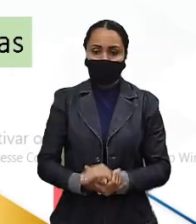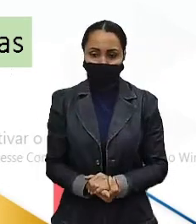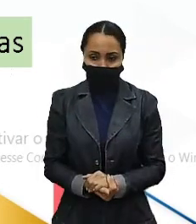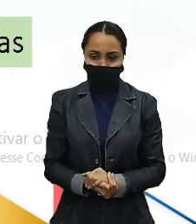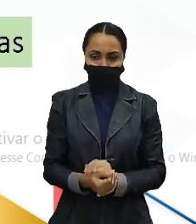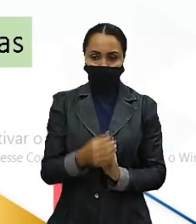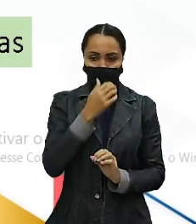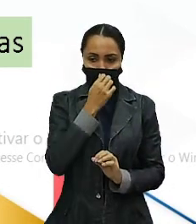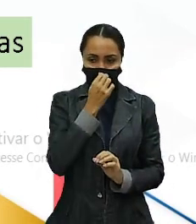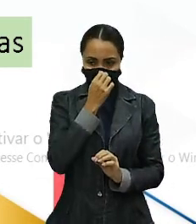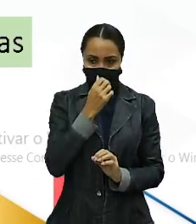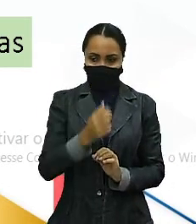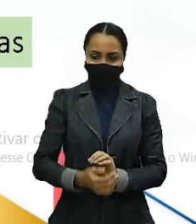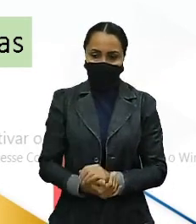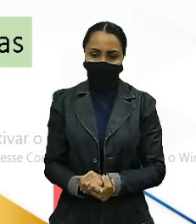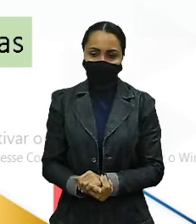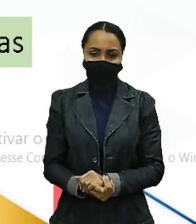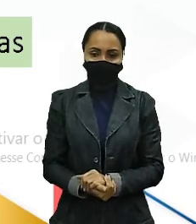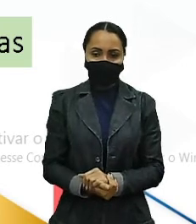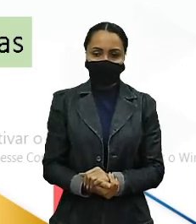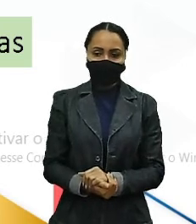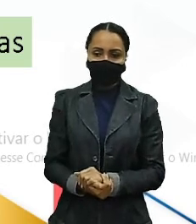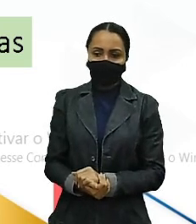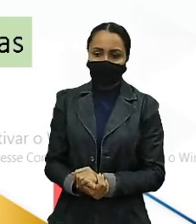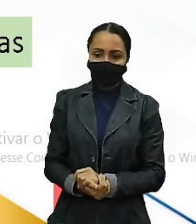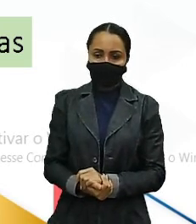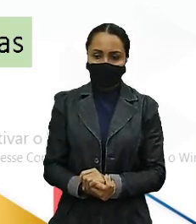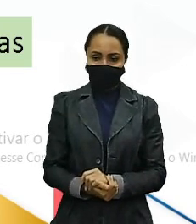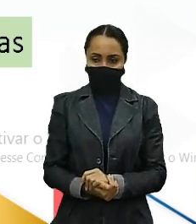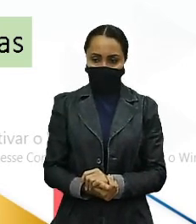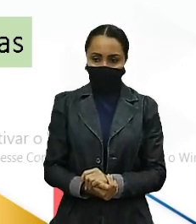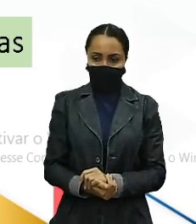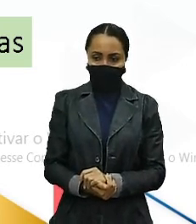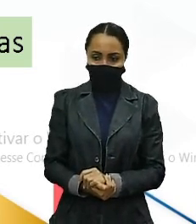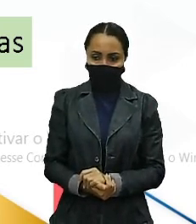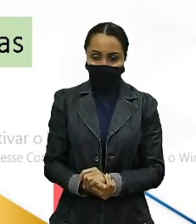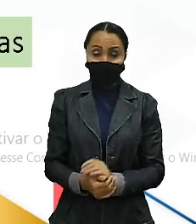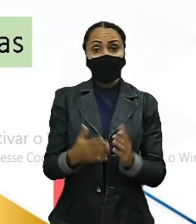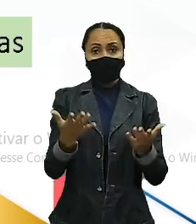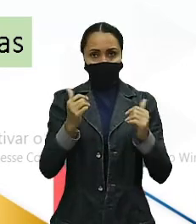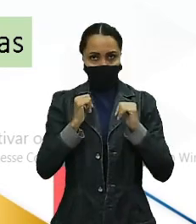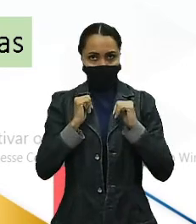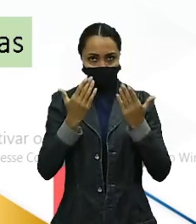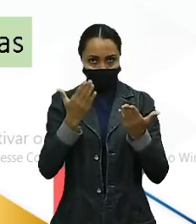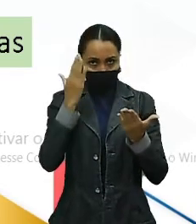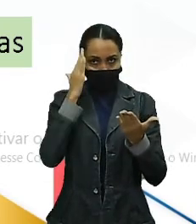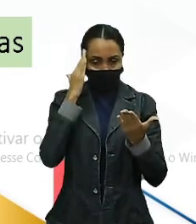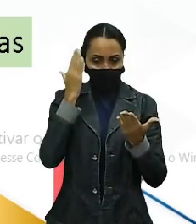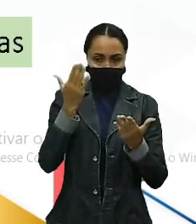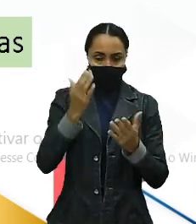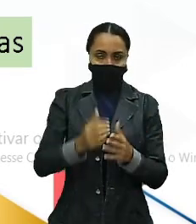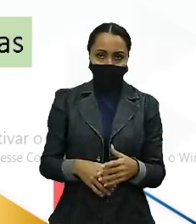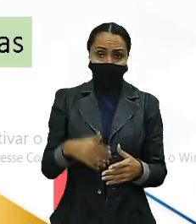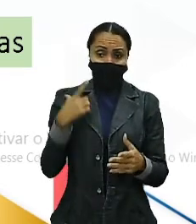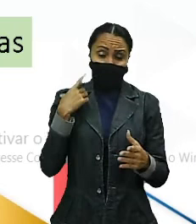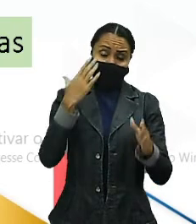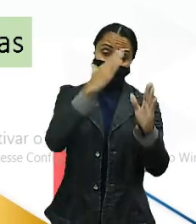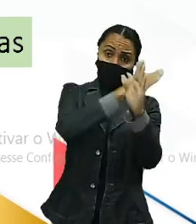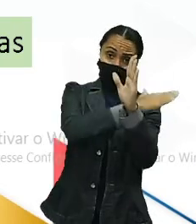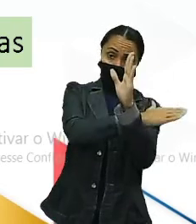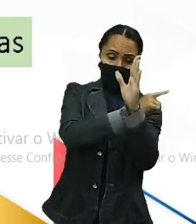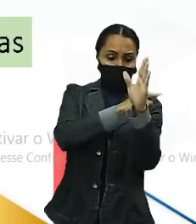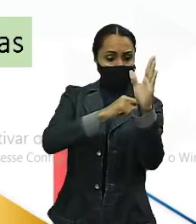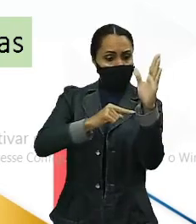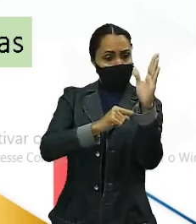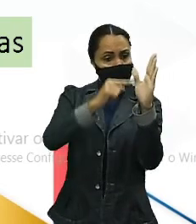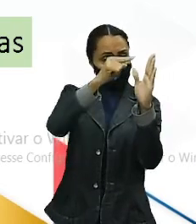aos eixos das ordenadas, que é o eixo da imagem. Tranquilo, então? Esse é o plano cartesiano. Na verdade, o